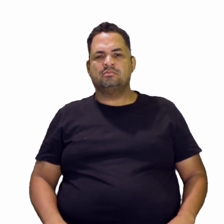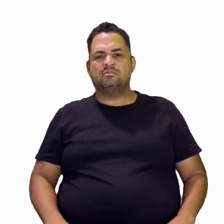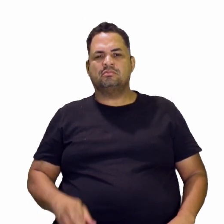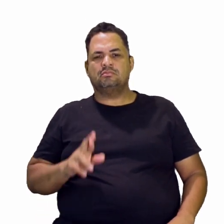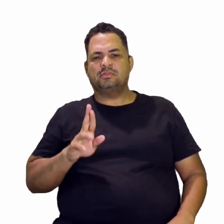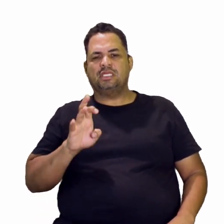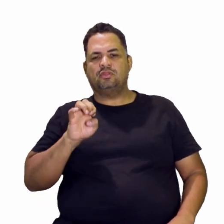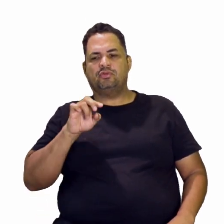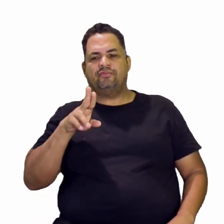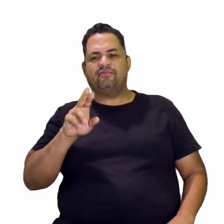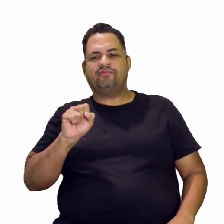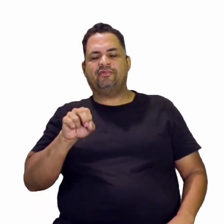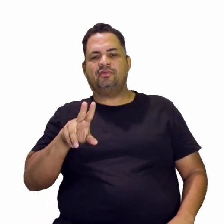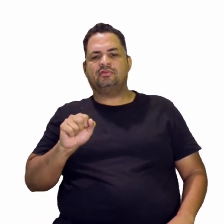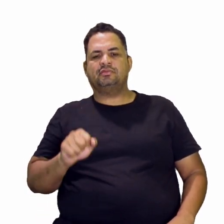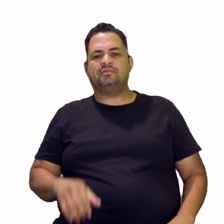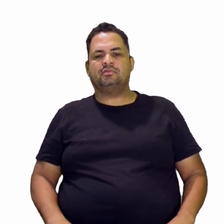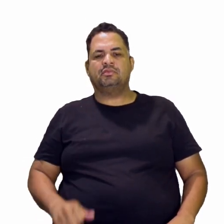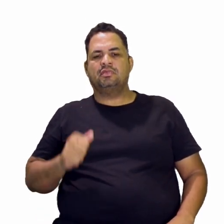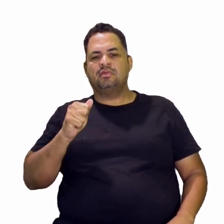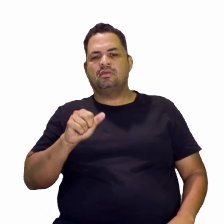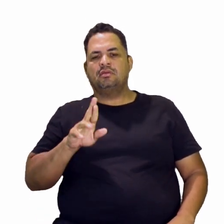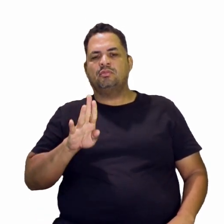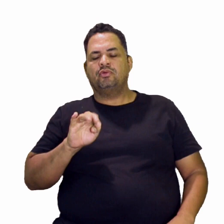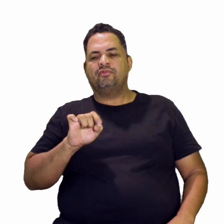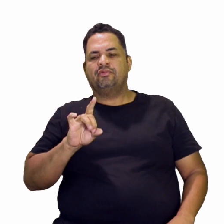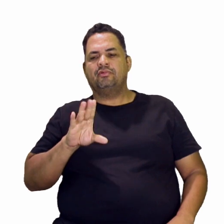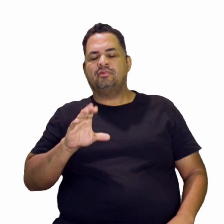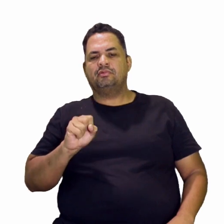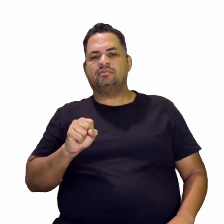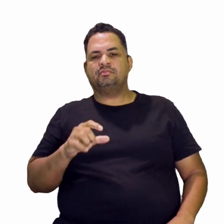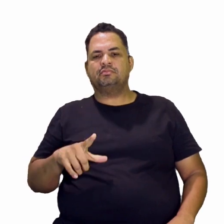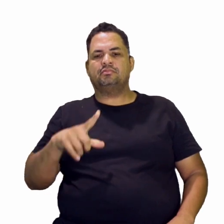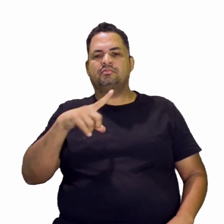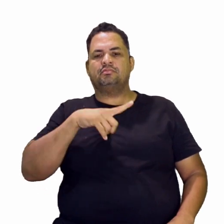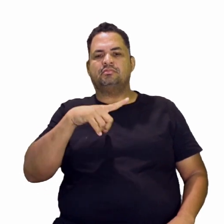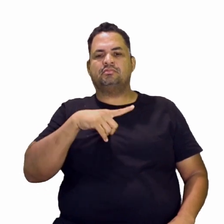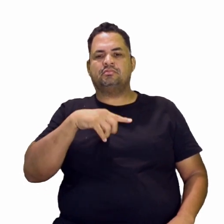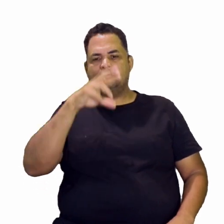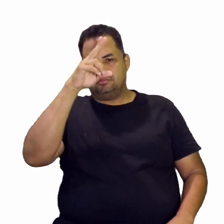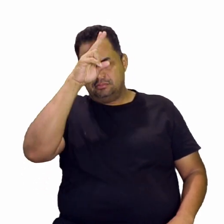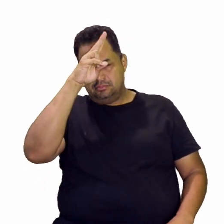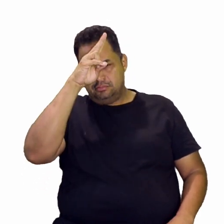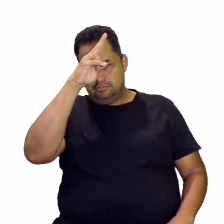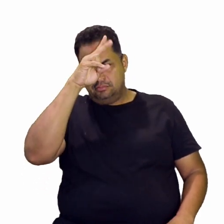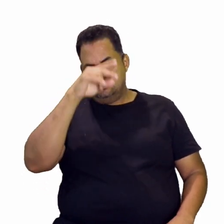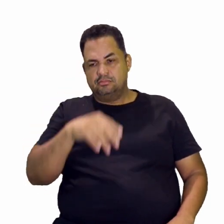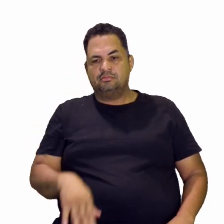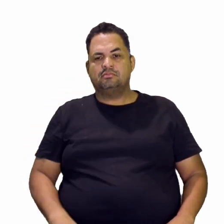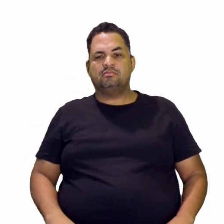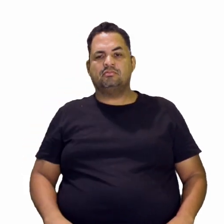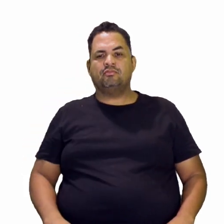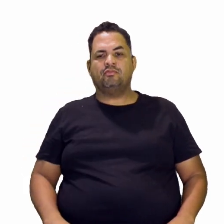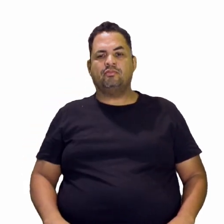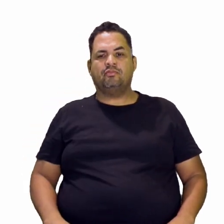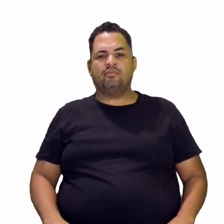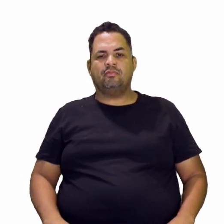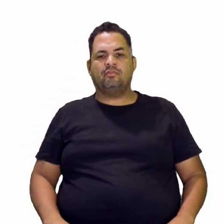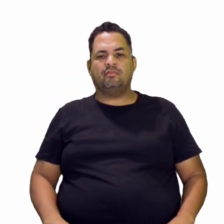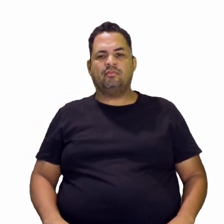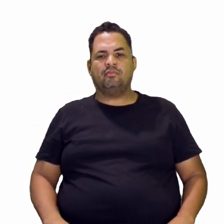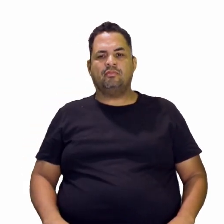retrovírus. Aí nós temos os arbovírus, que contam com os insetos, né? Como